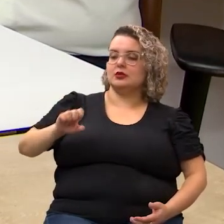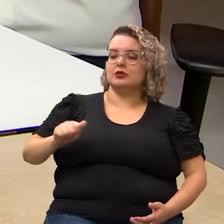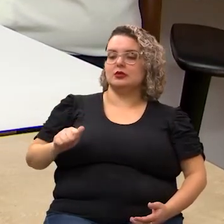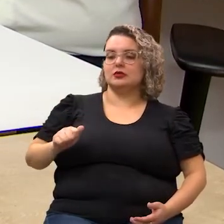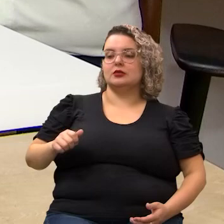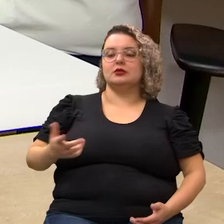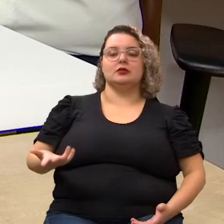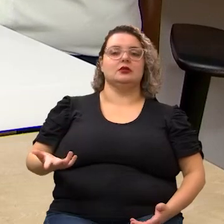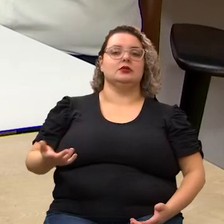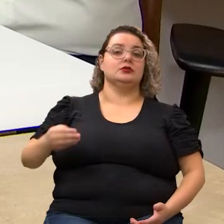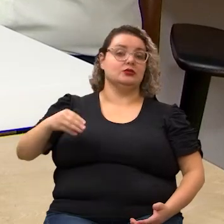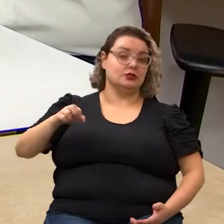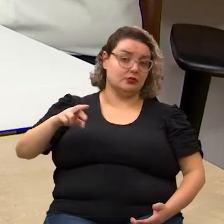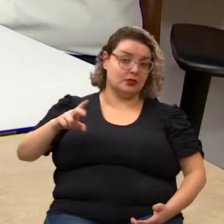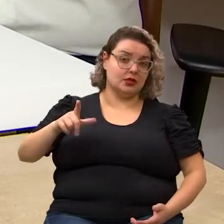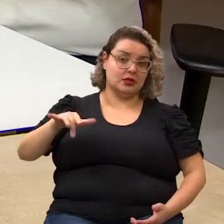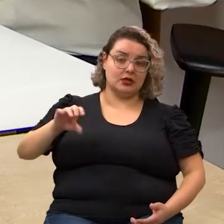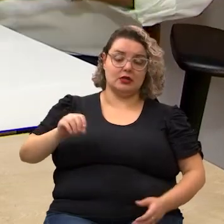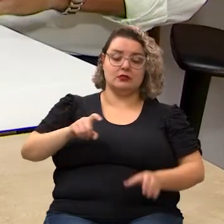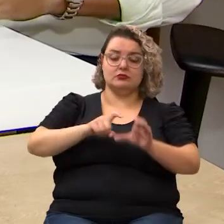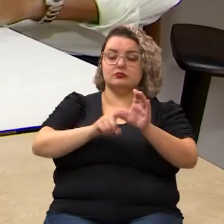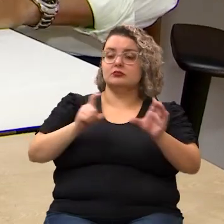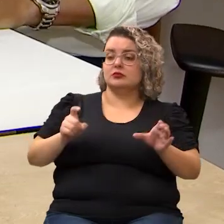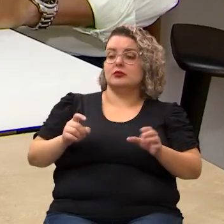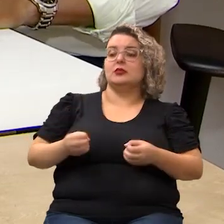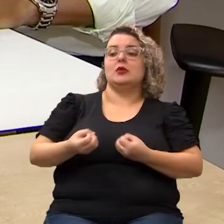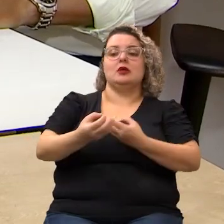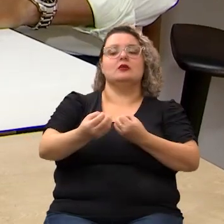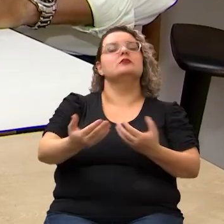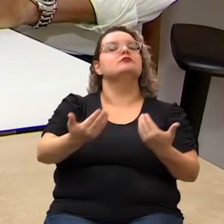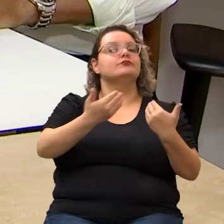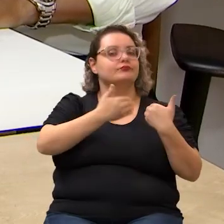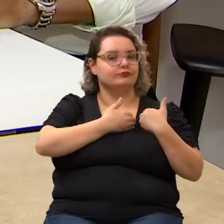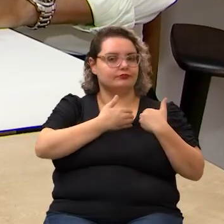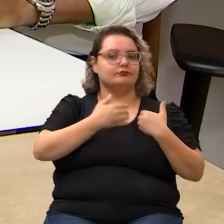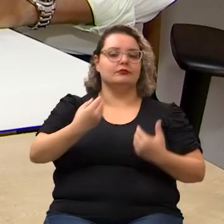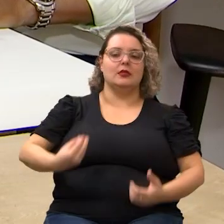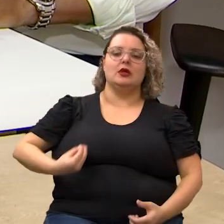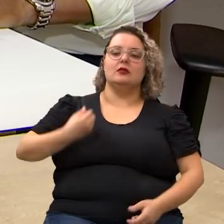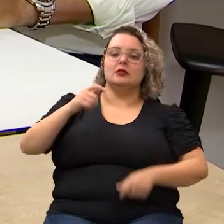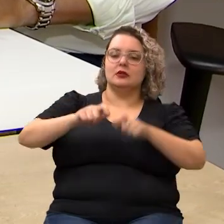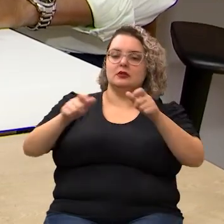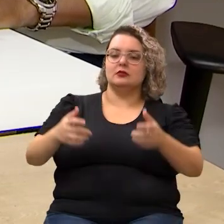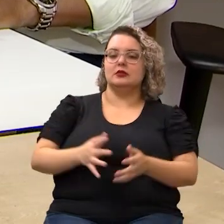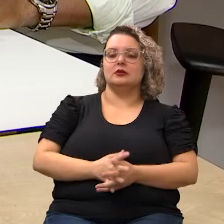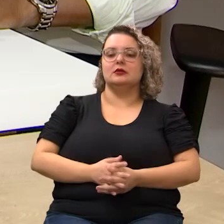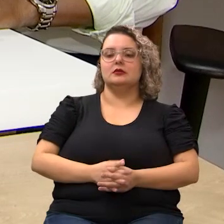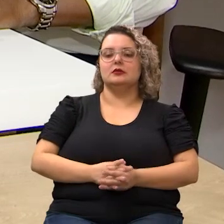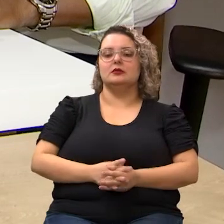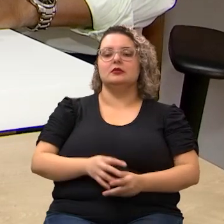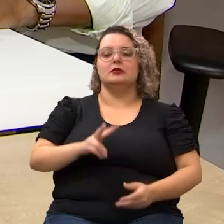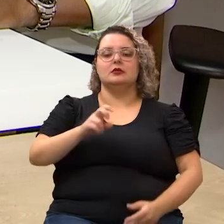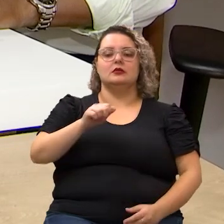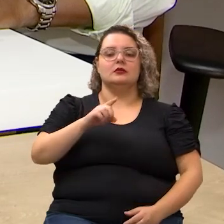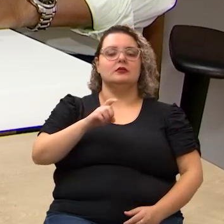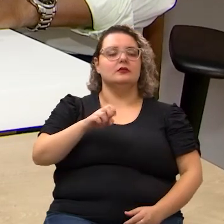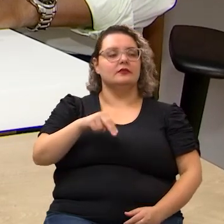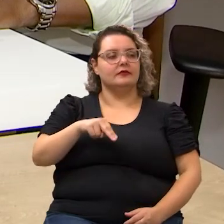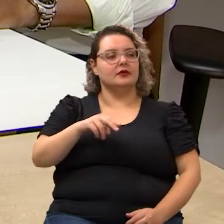que são independentes e focadas em trazer informação responsável para a vida das pessoas.